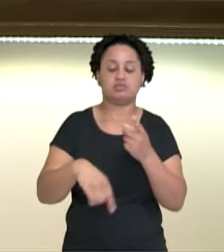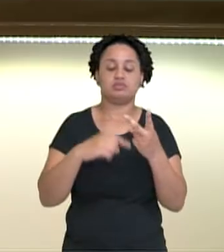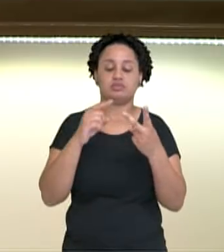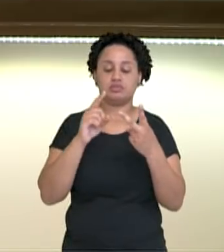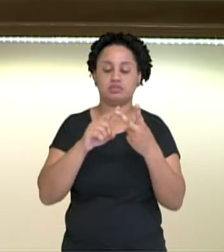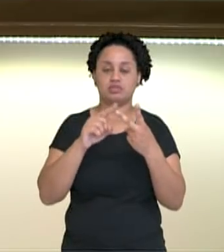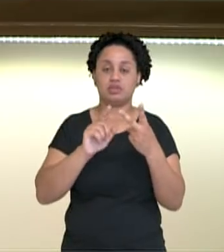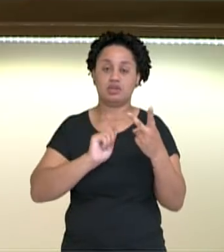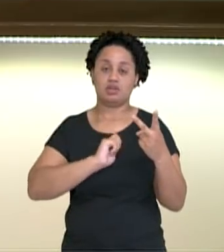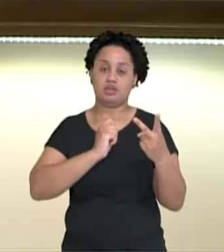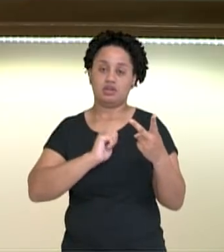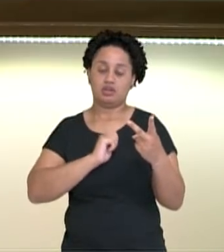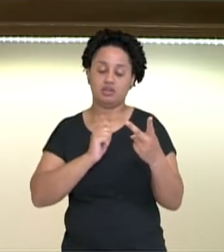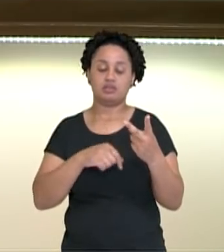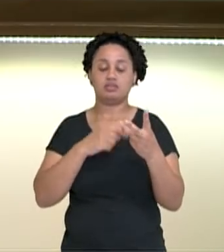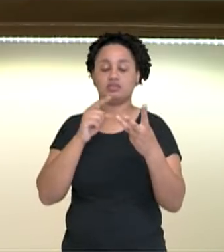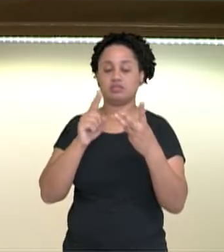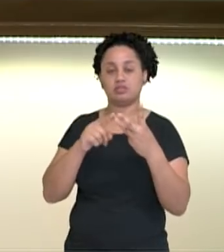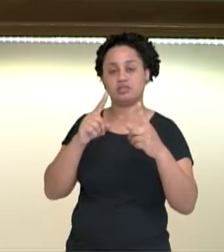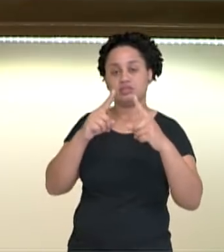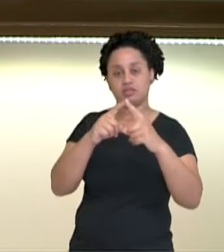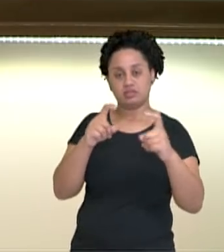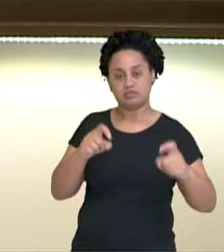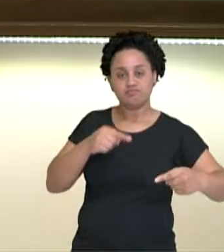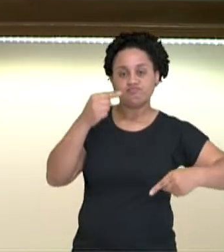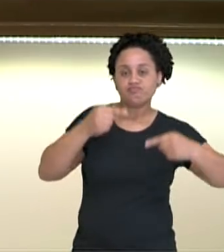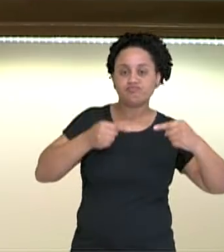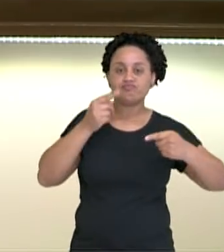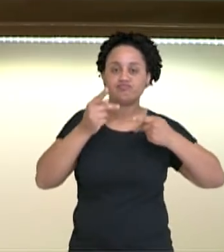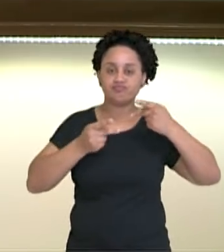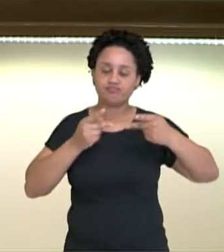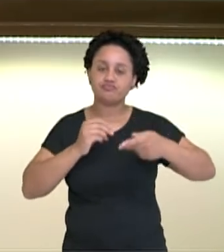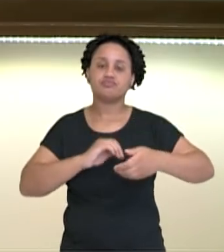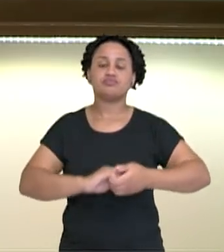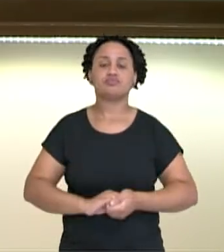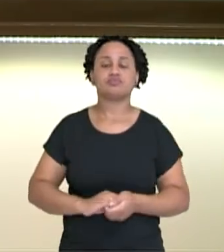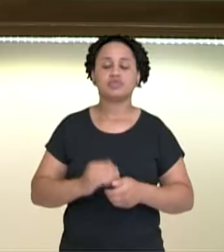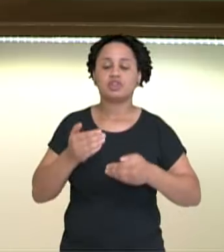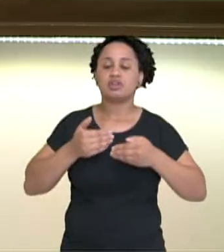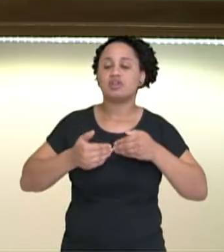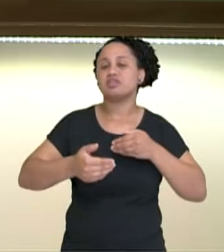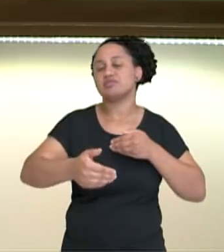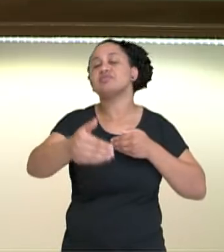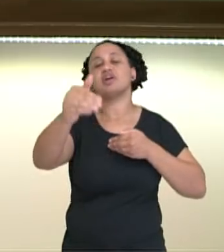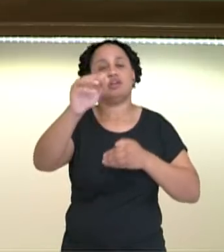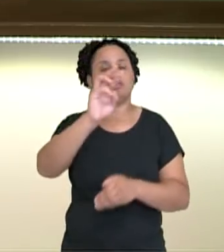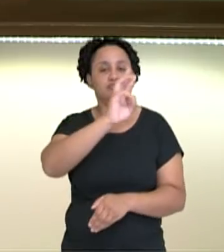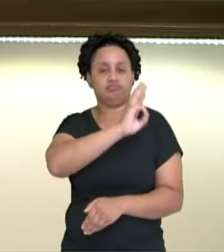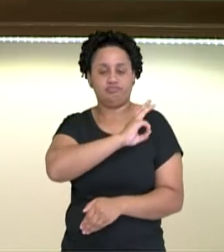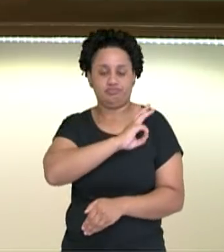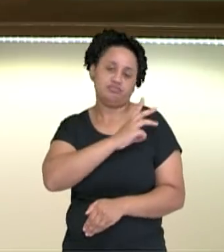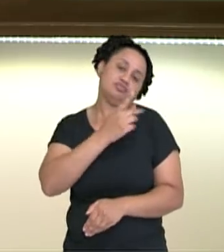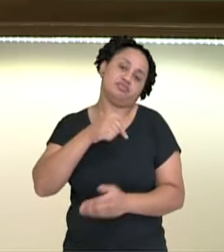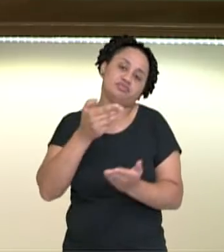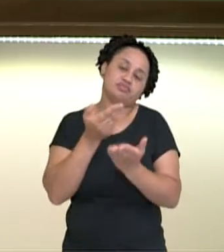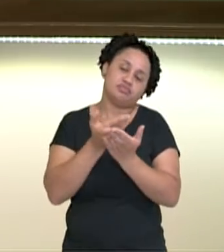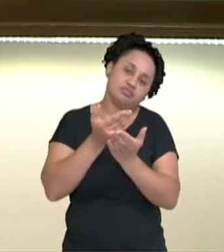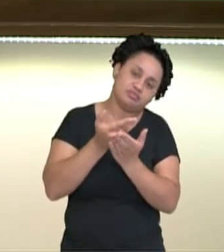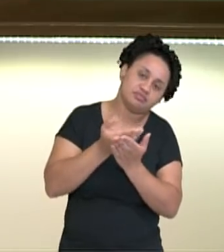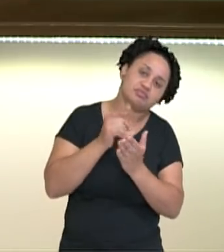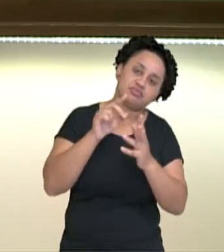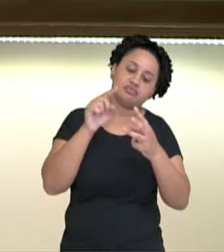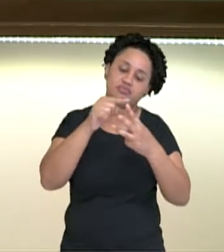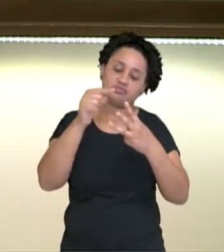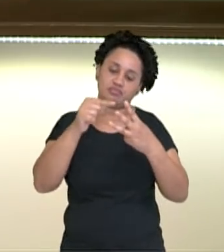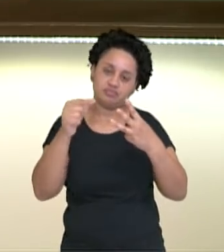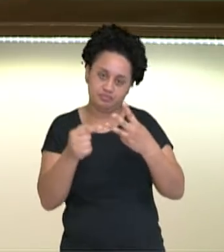a antropologia e a ciência política, que veremos ao longo de todo o ensino médio, em momentos ou outros, essas